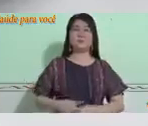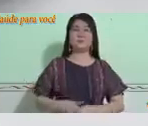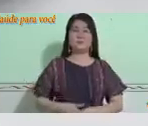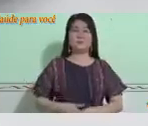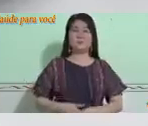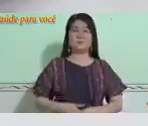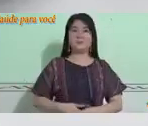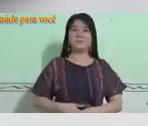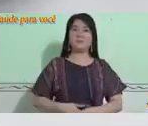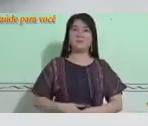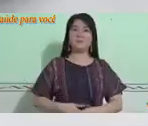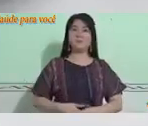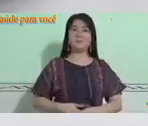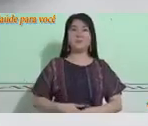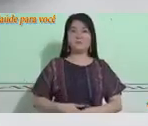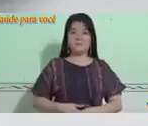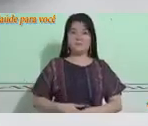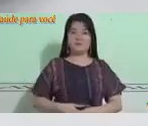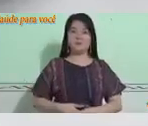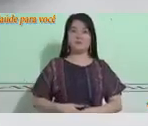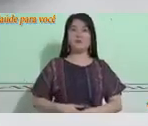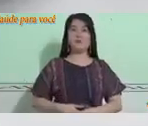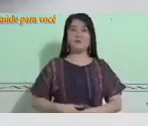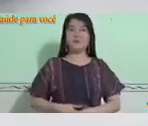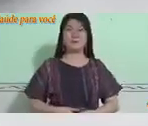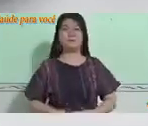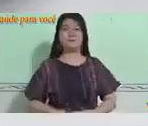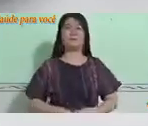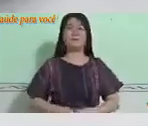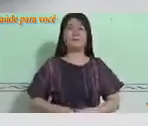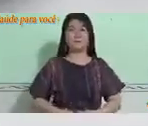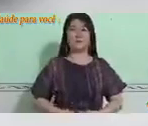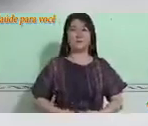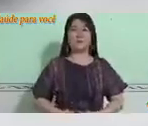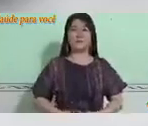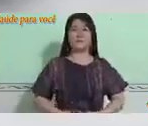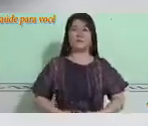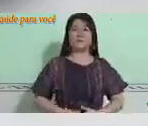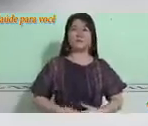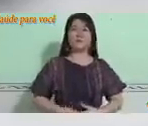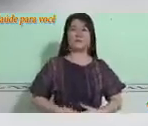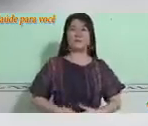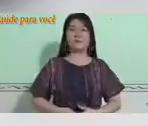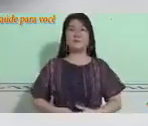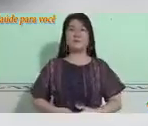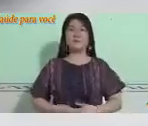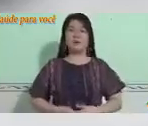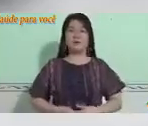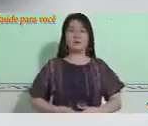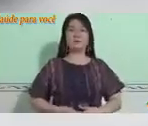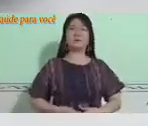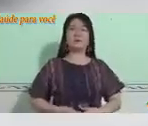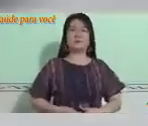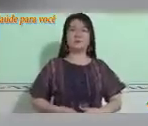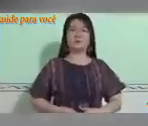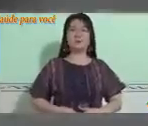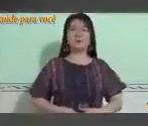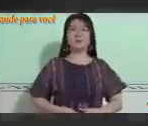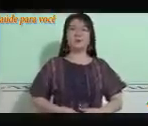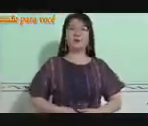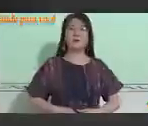Acento agudo R I O E acento agudo N O R M A L T E R U M D R E N O no pescoço